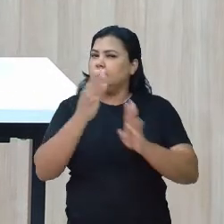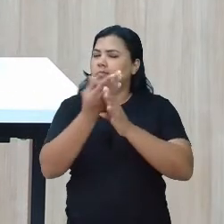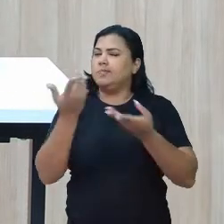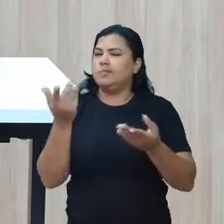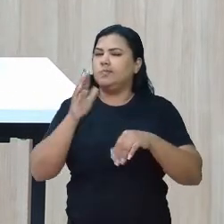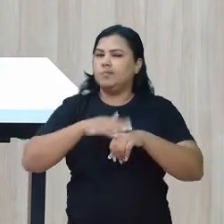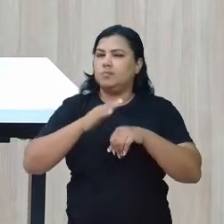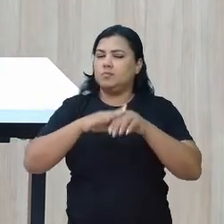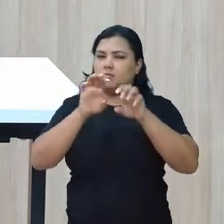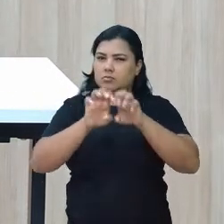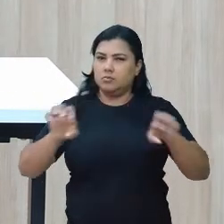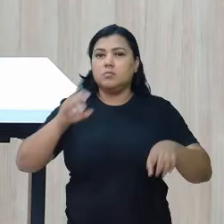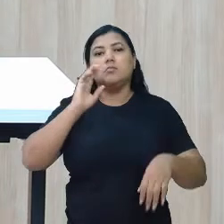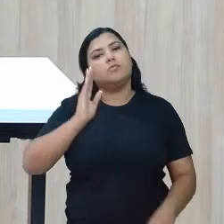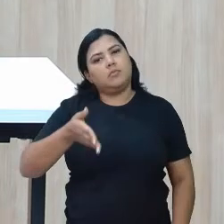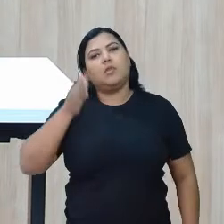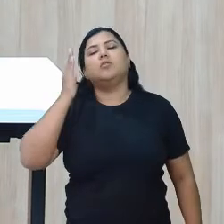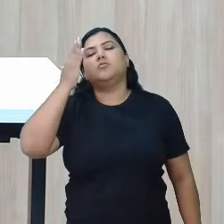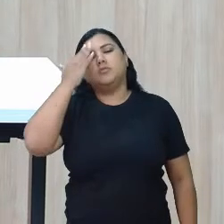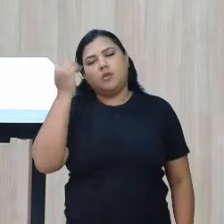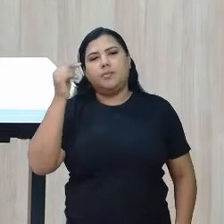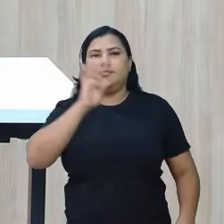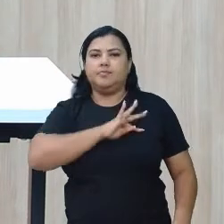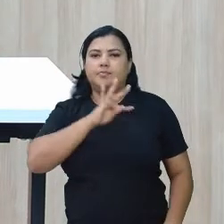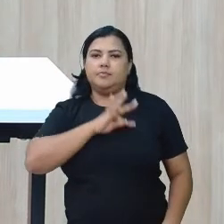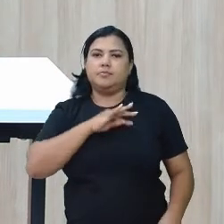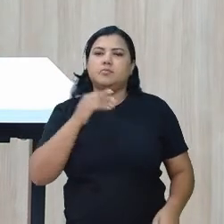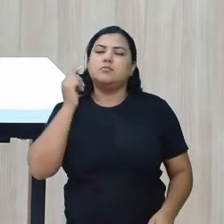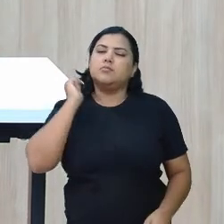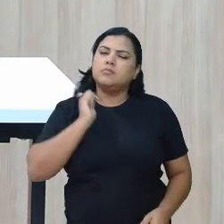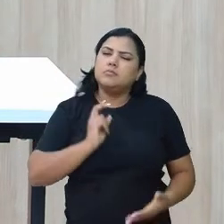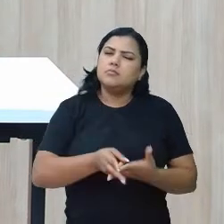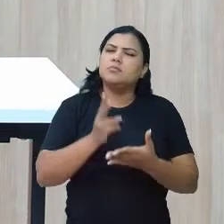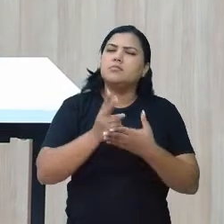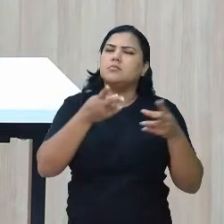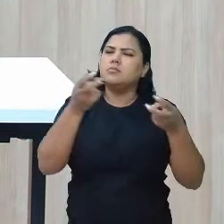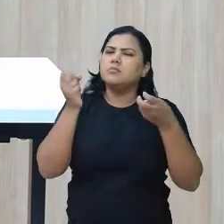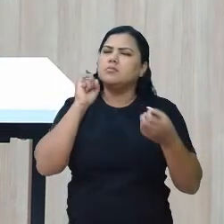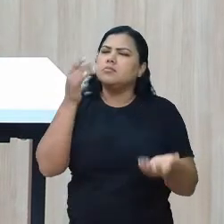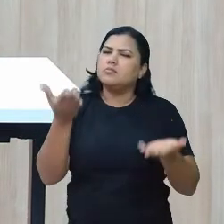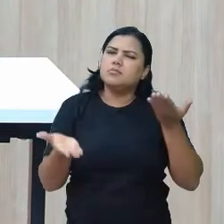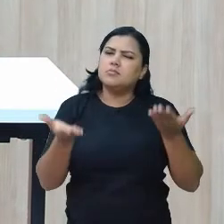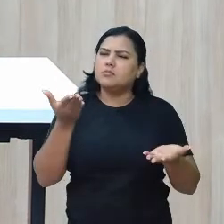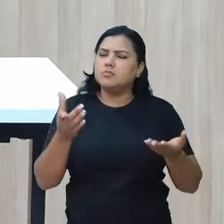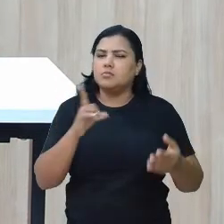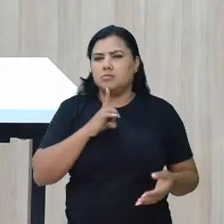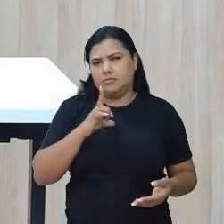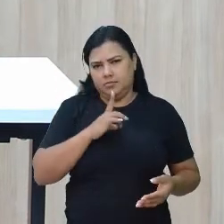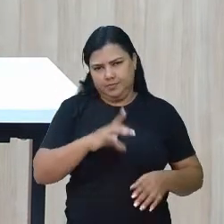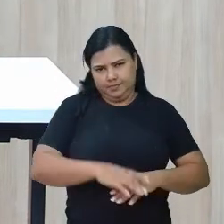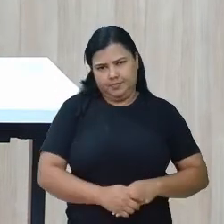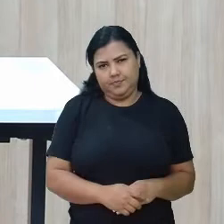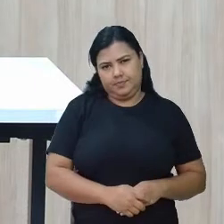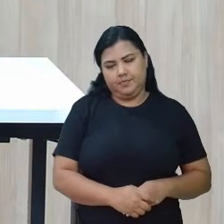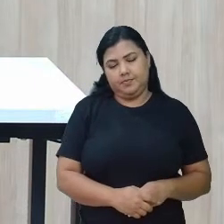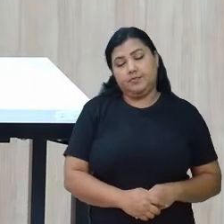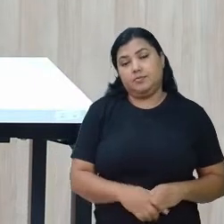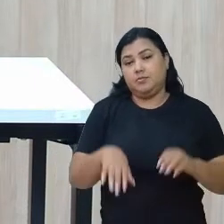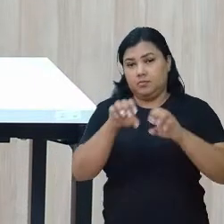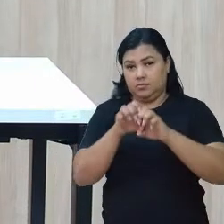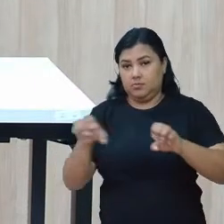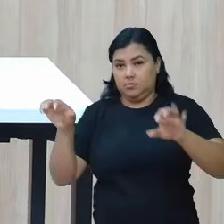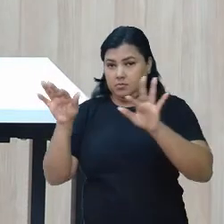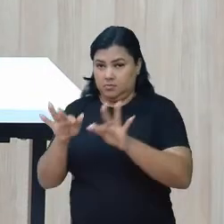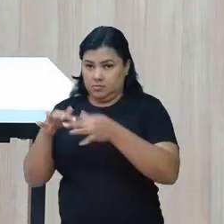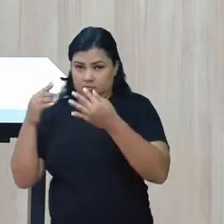equação, mesmo você já sabendo todas as técnicas, tenta observar se o equilíbrio está sendo estabelecido. Seja a equação simples,